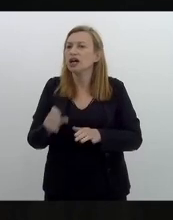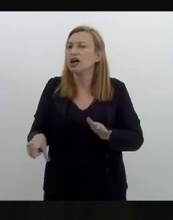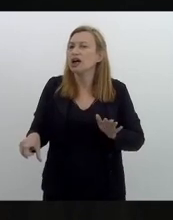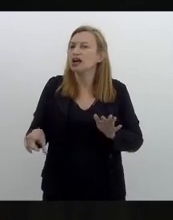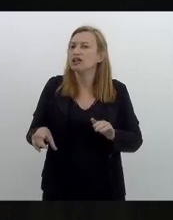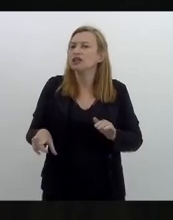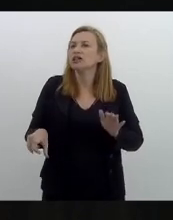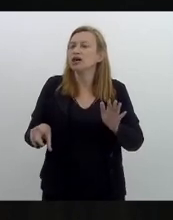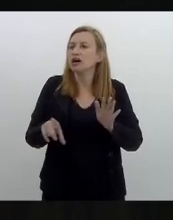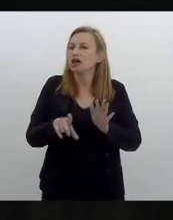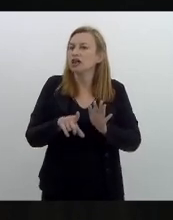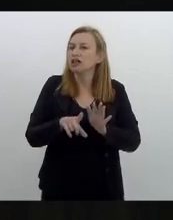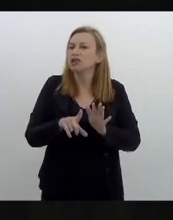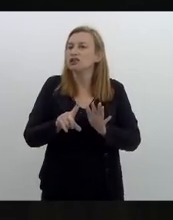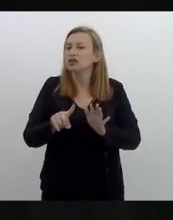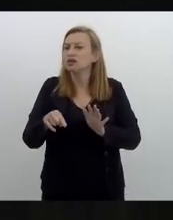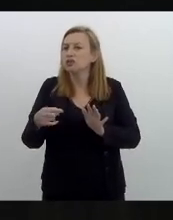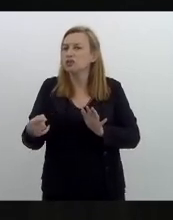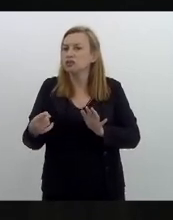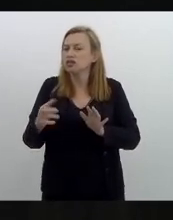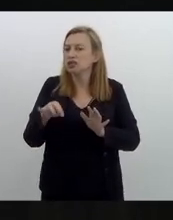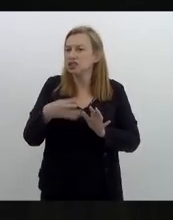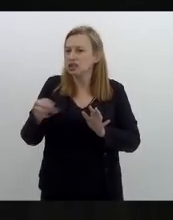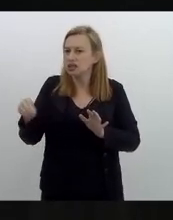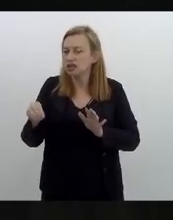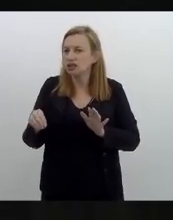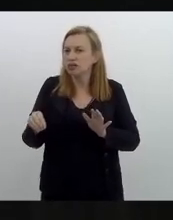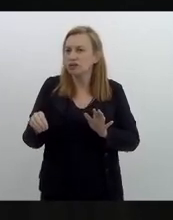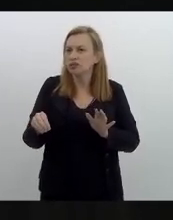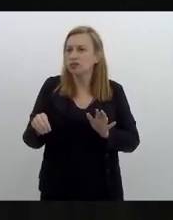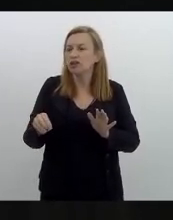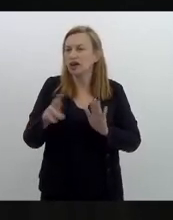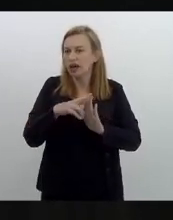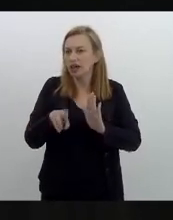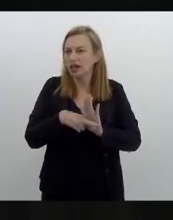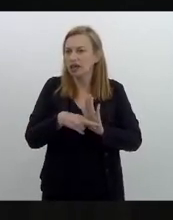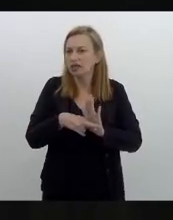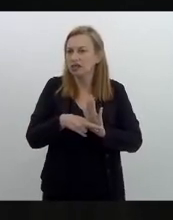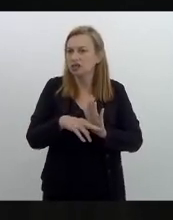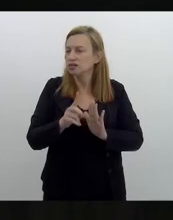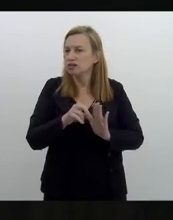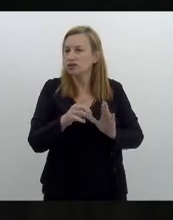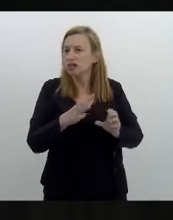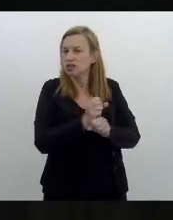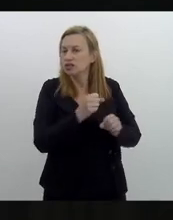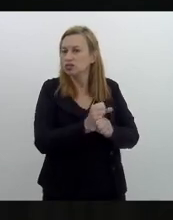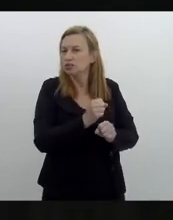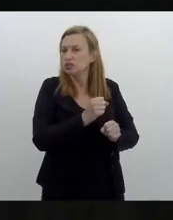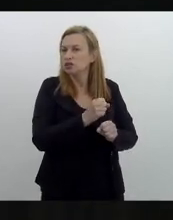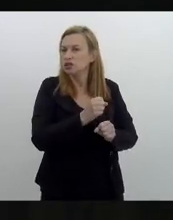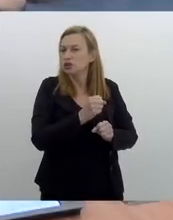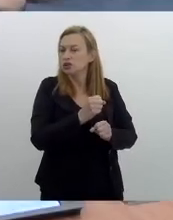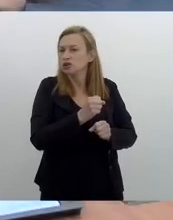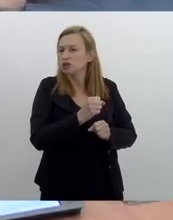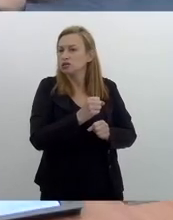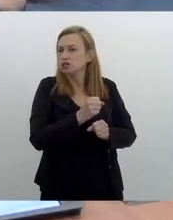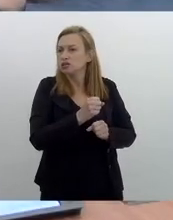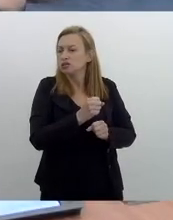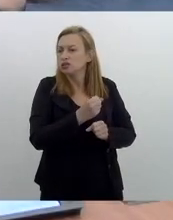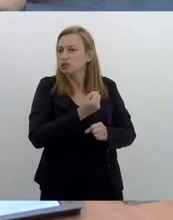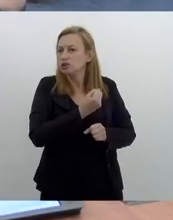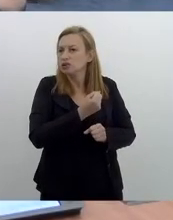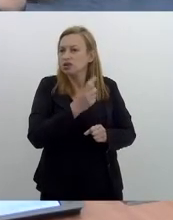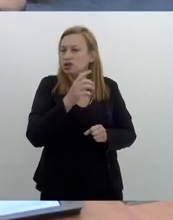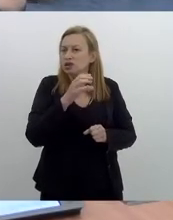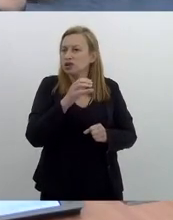De eventuais Regras de transição Isso Não fala de base de cálculo Presidente Não há nenhuma exigência Não há